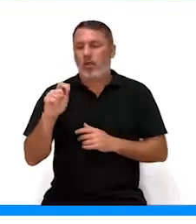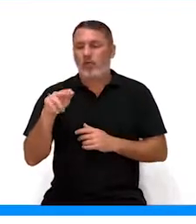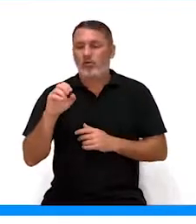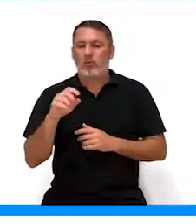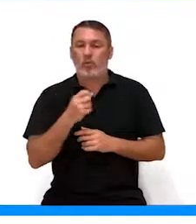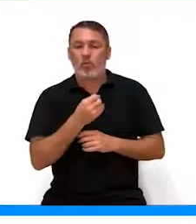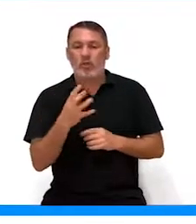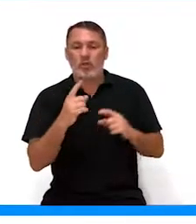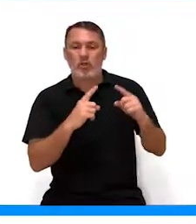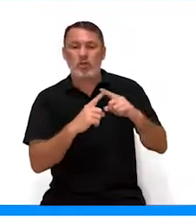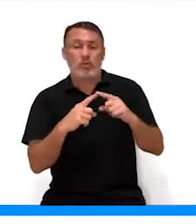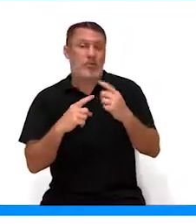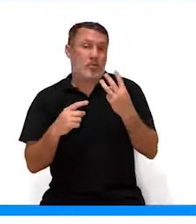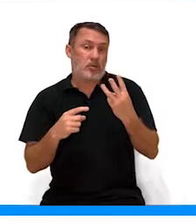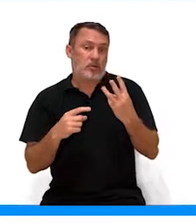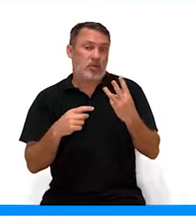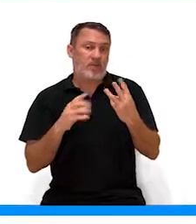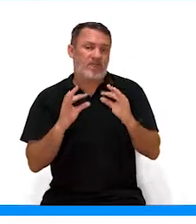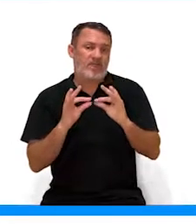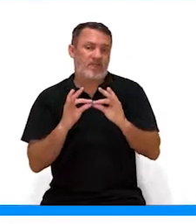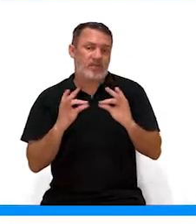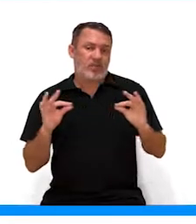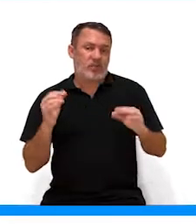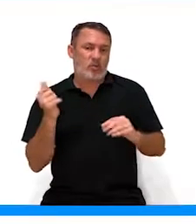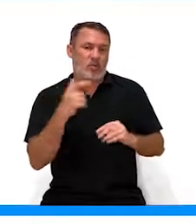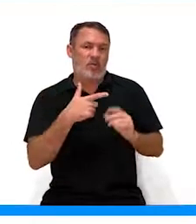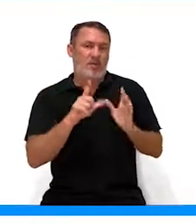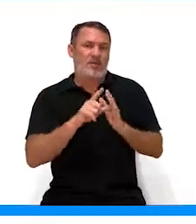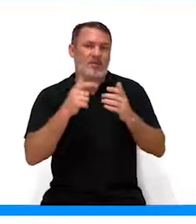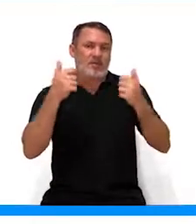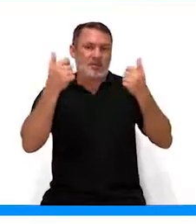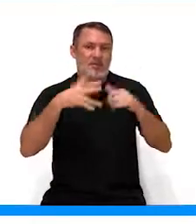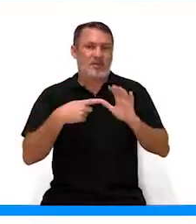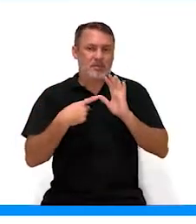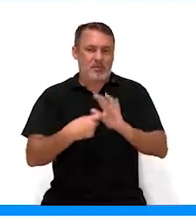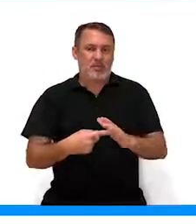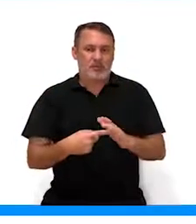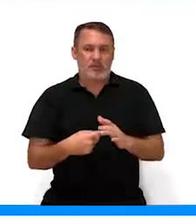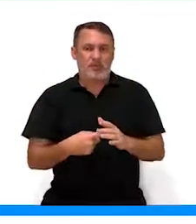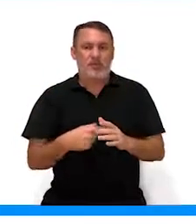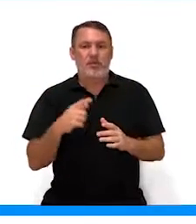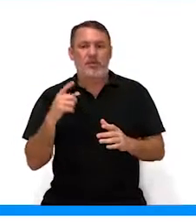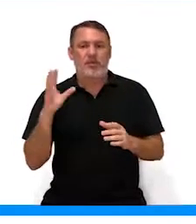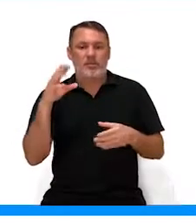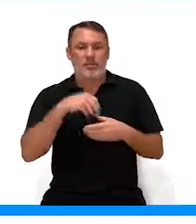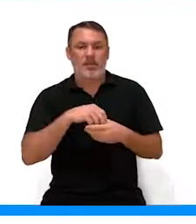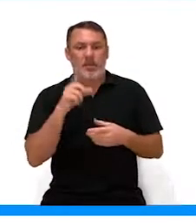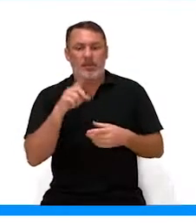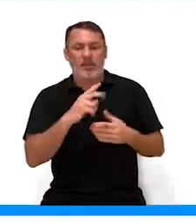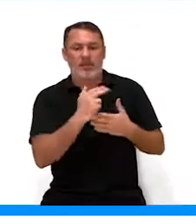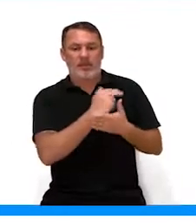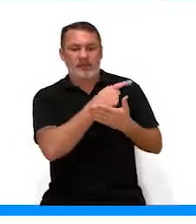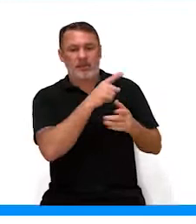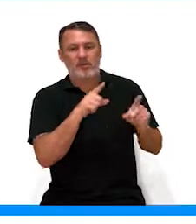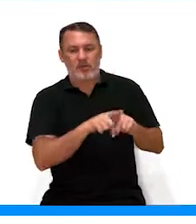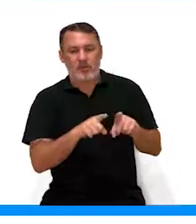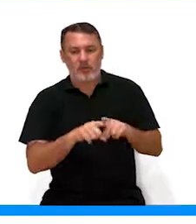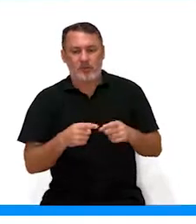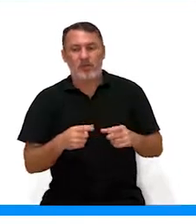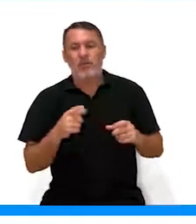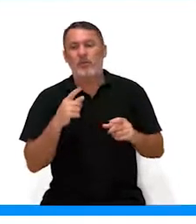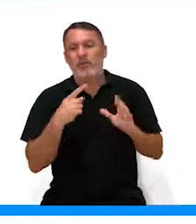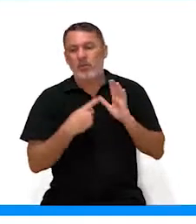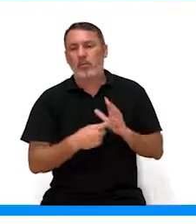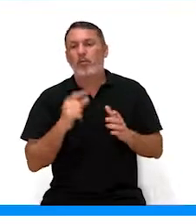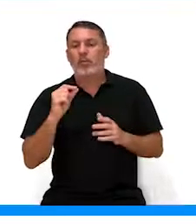específico de colágeno, que é um colágeno tipo 3, e são mais finas do que as outras 2 que a gente tinha falado. Está representado